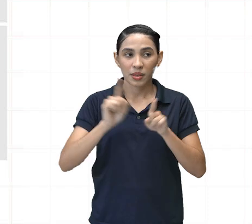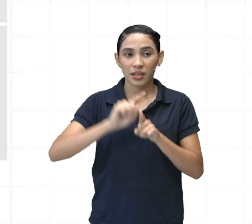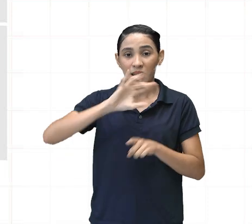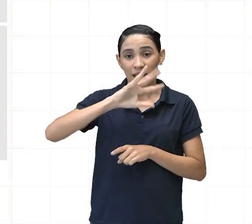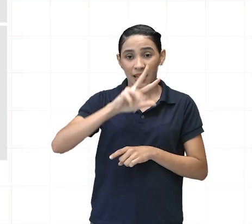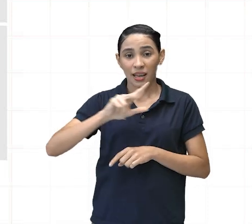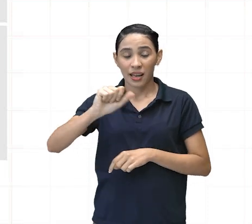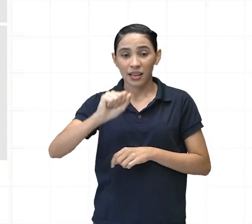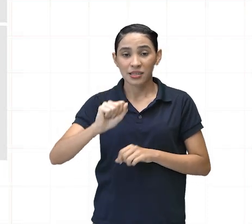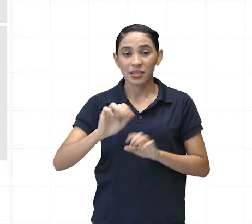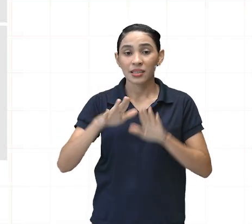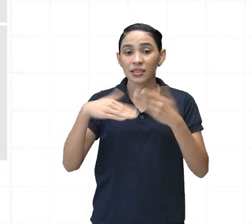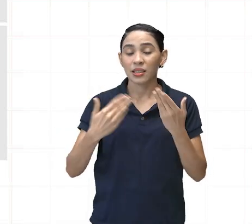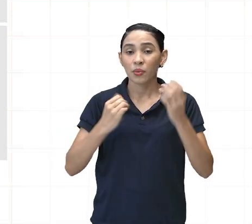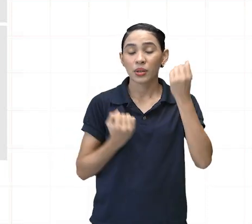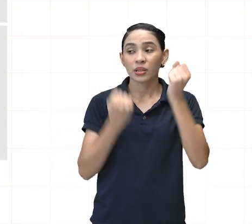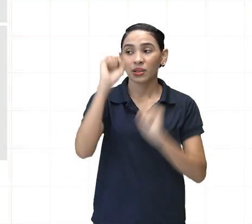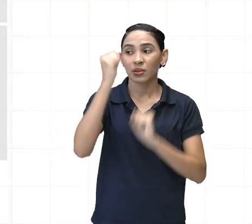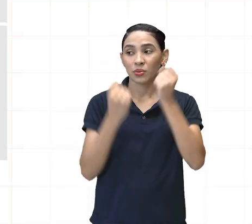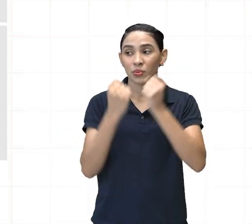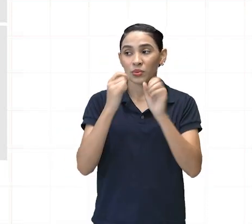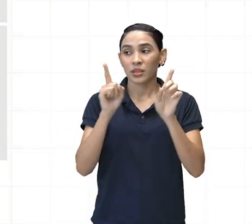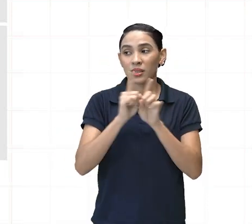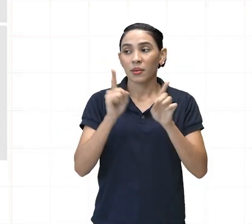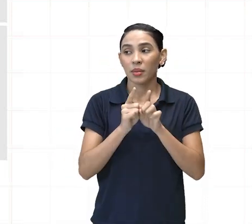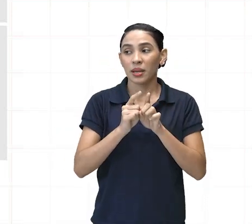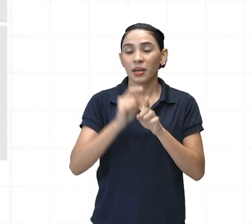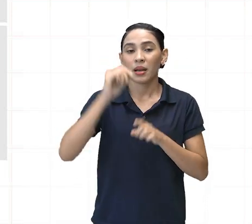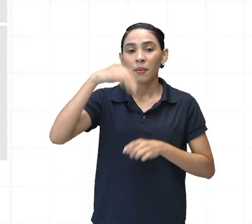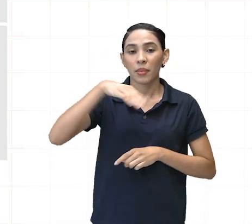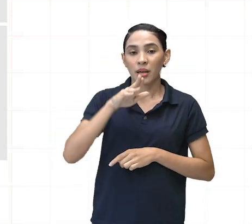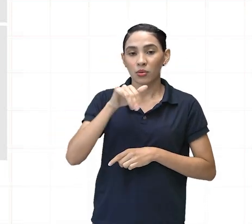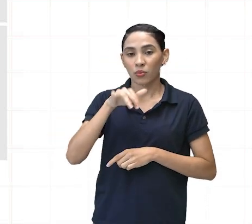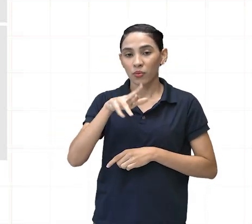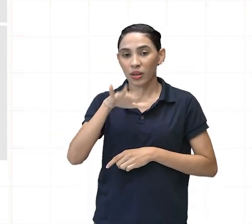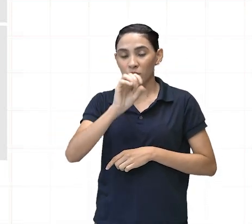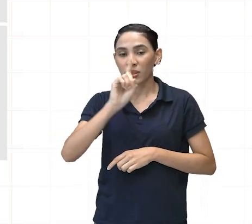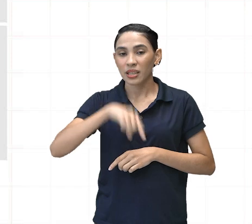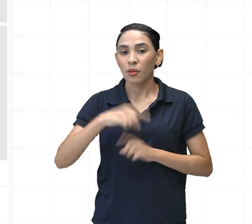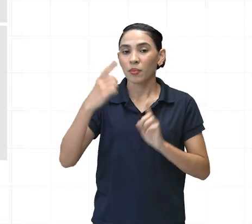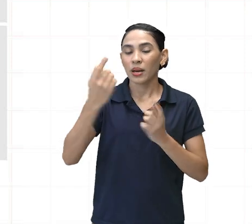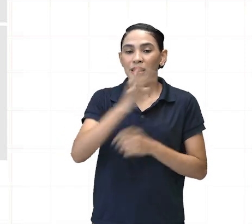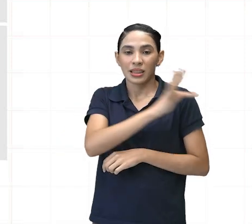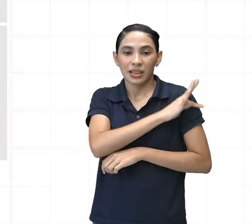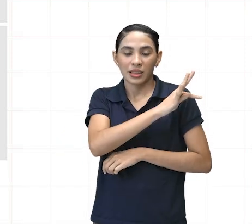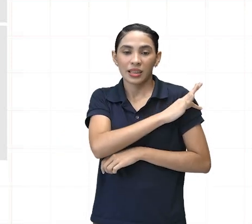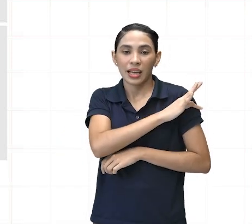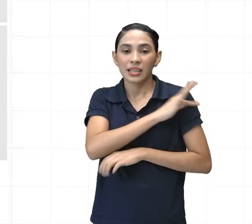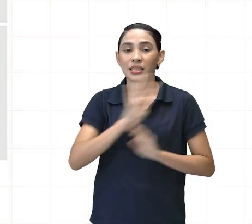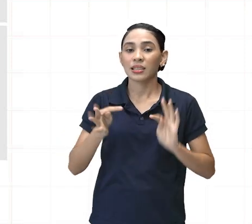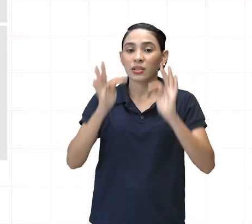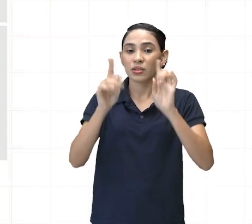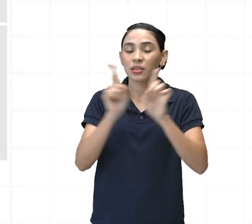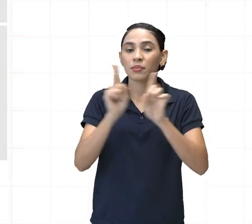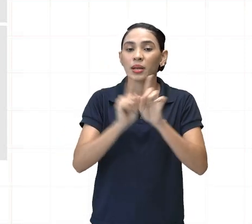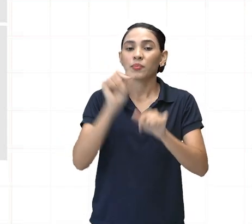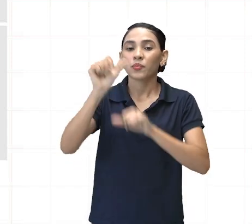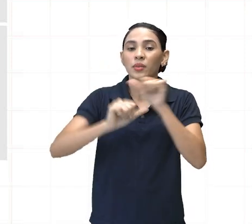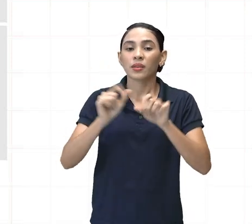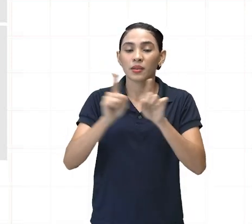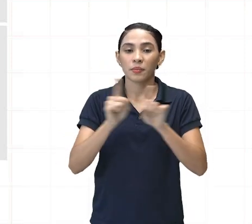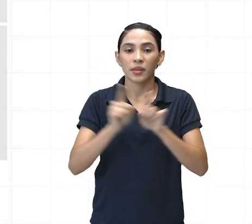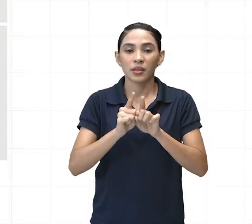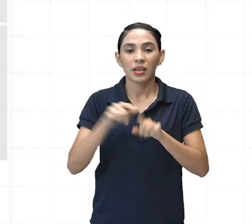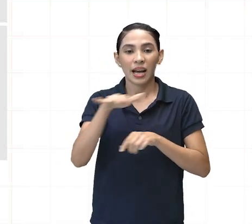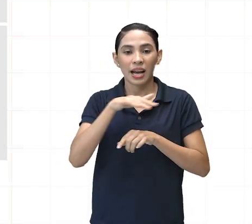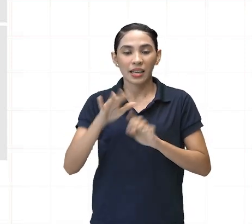Ásia, gente? A indústria e a manufatura, que vai ser já uma tecnologia que tem transformado, gente,